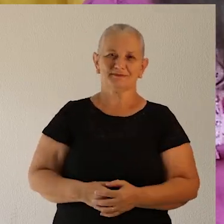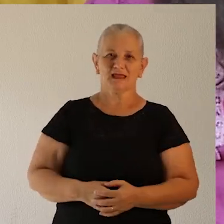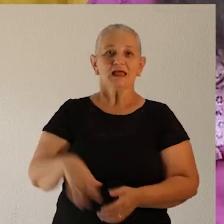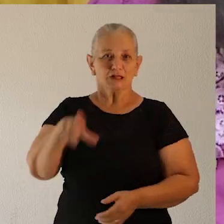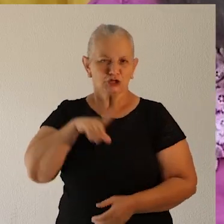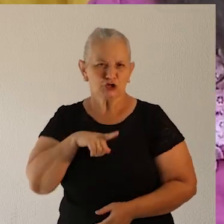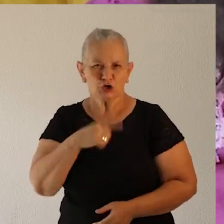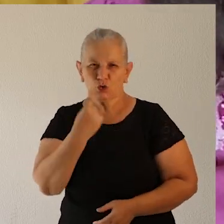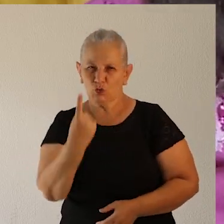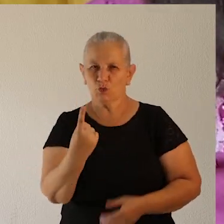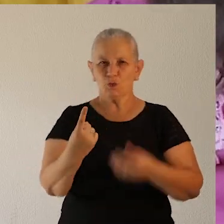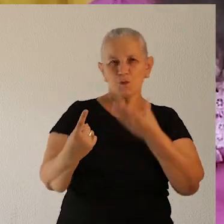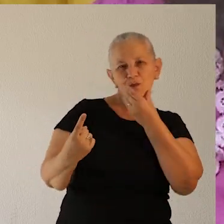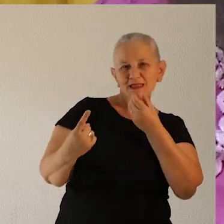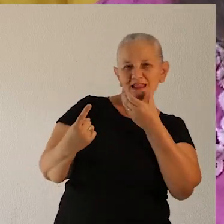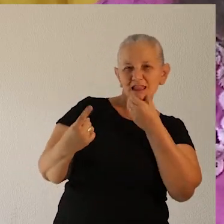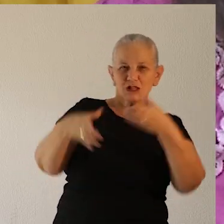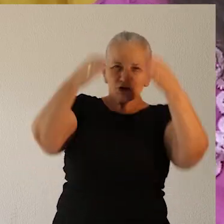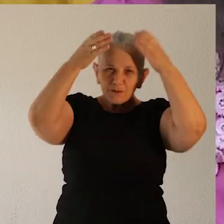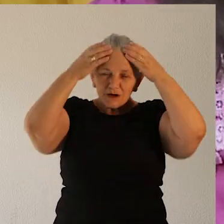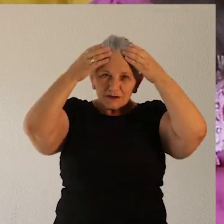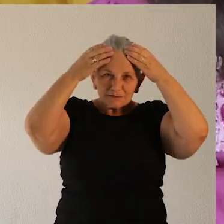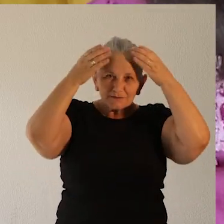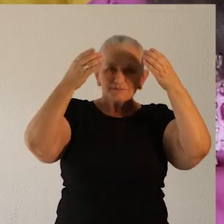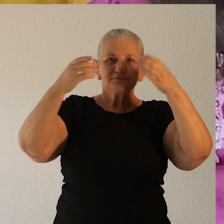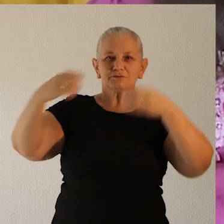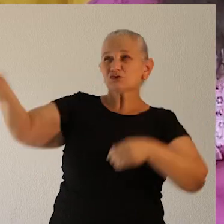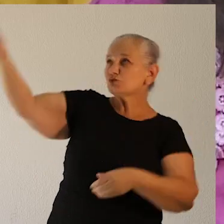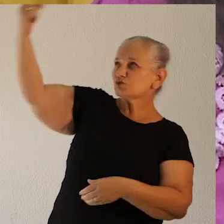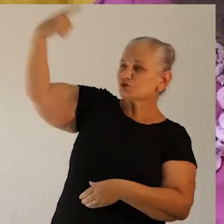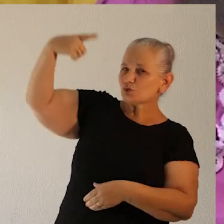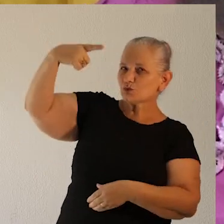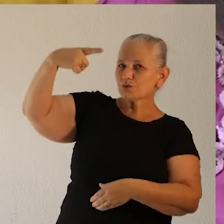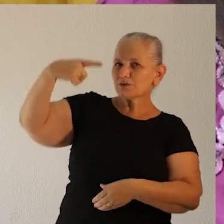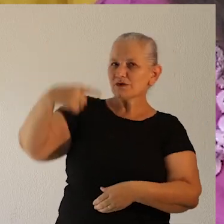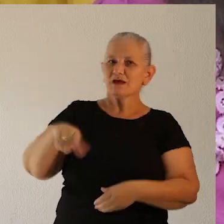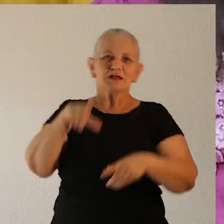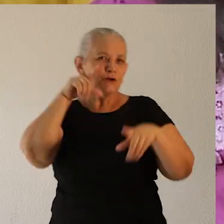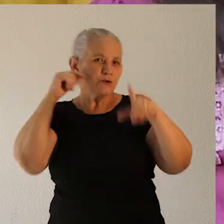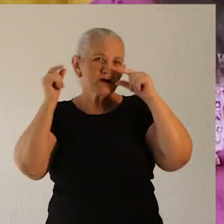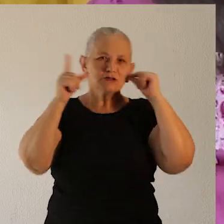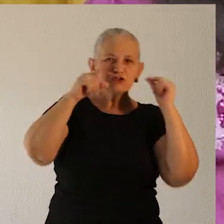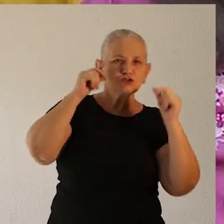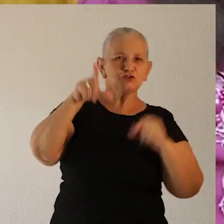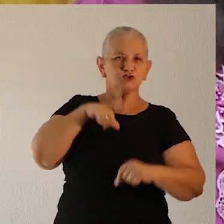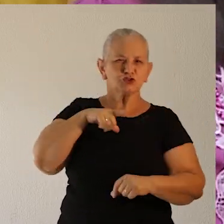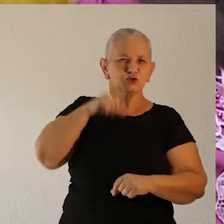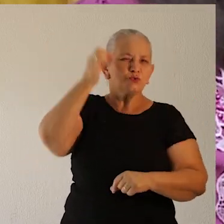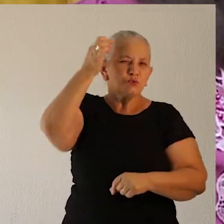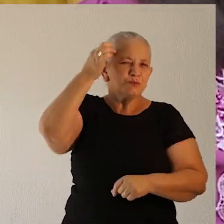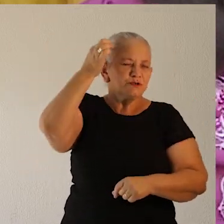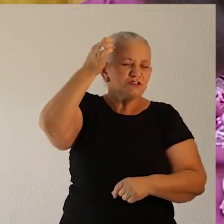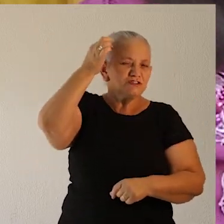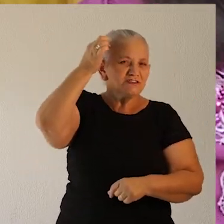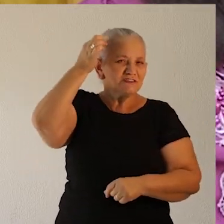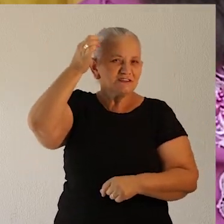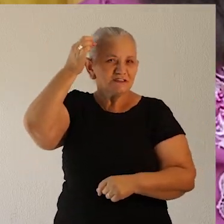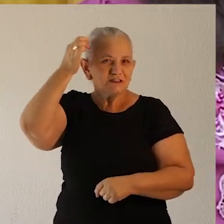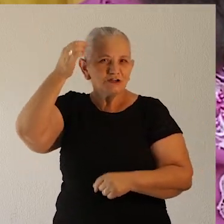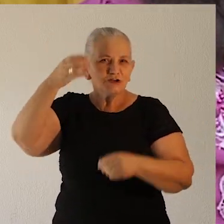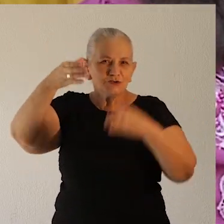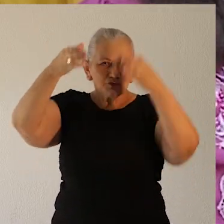Havia um menino que tinha um chapéu para pôr na cabeça por causa do sol. Em vez de um gatinho, tinha um caracol. Tinha um caracol dentro